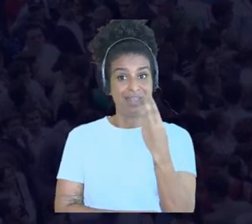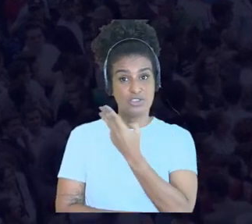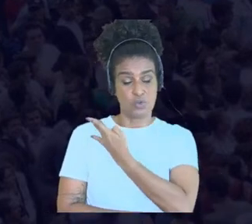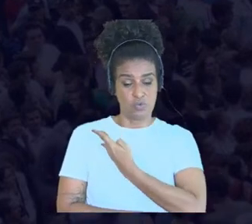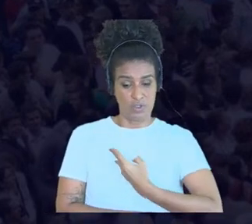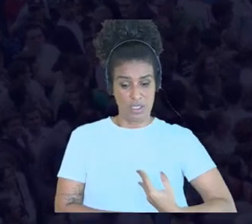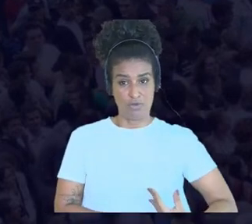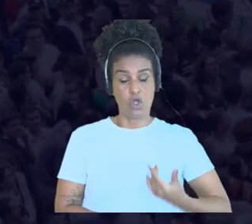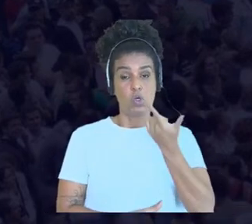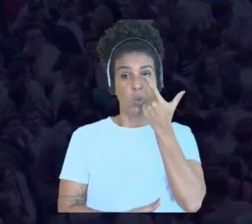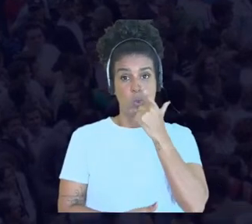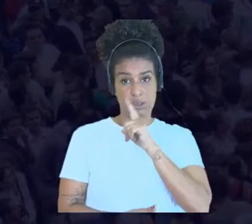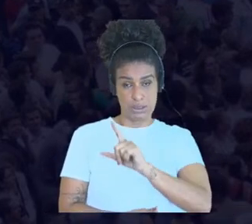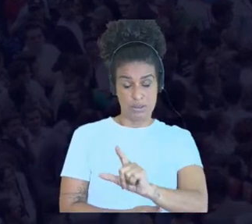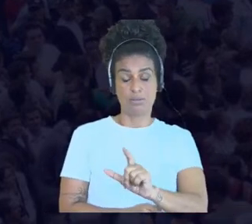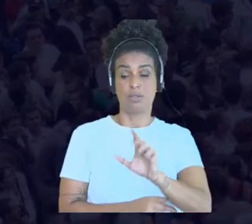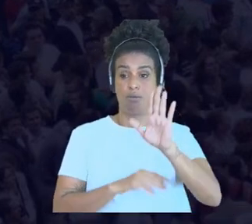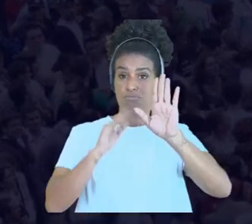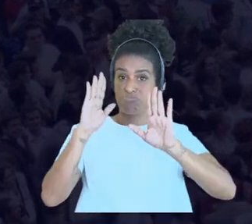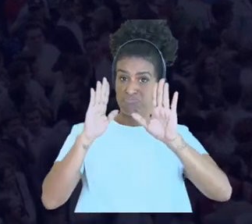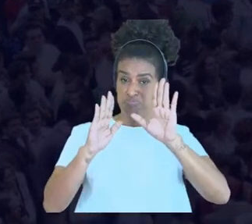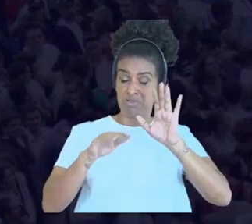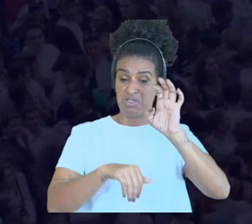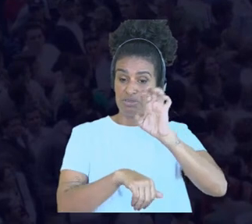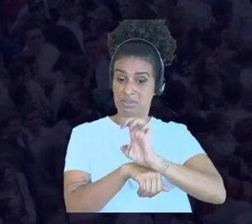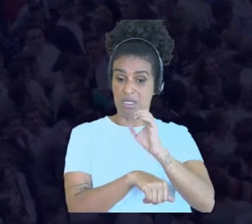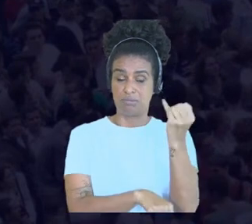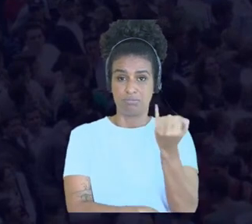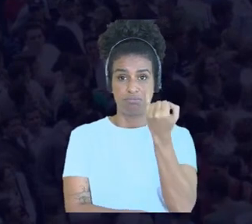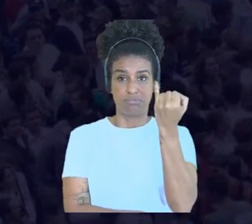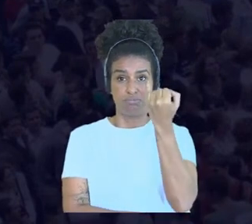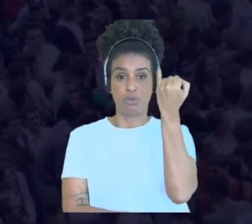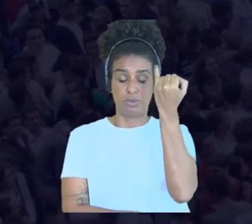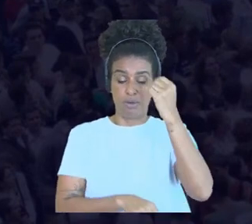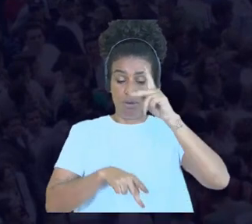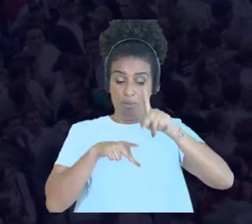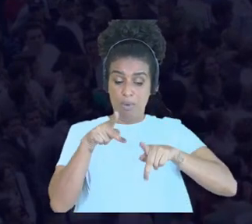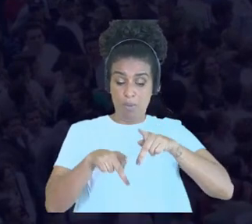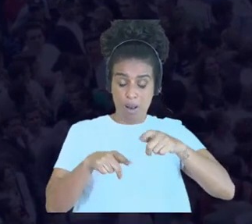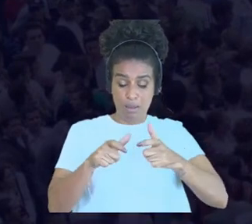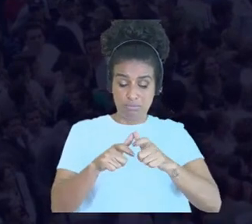eleitos de estados relevantes, né, tanto do ponto de vista de população quanto